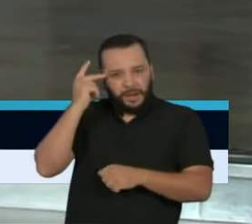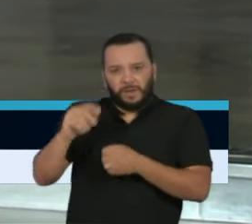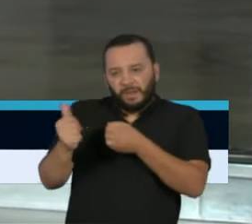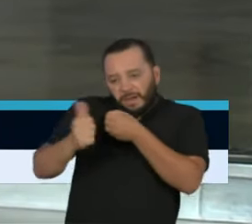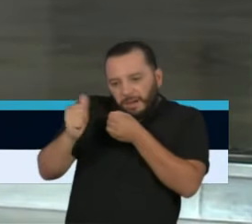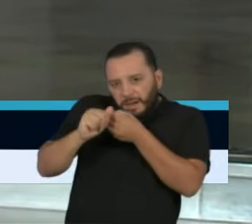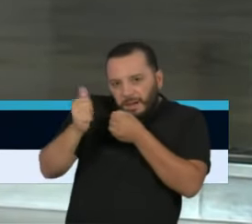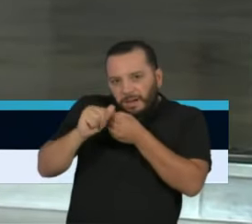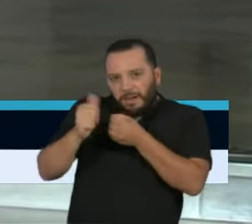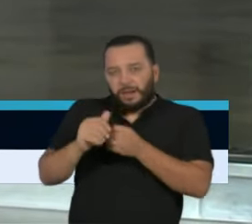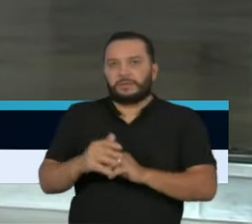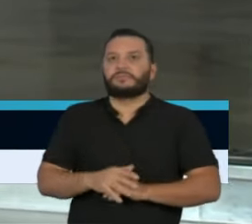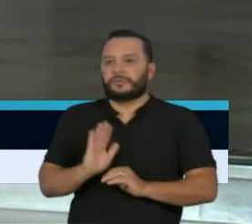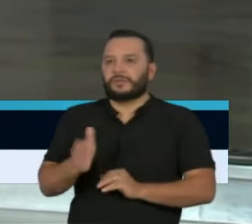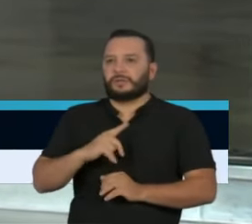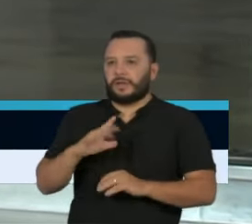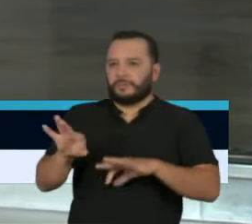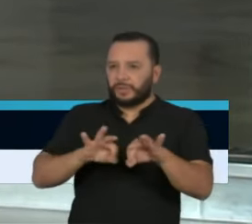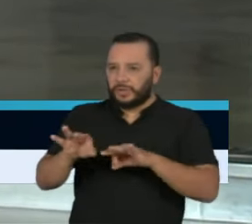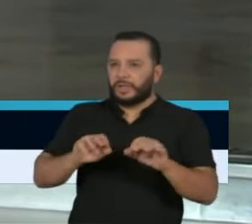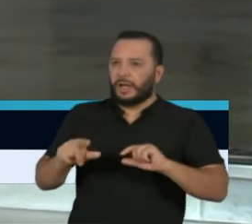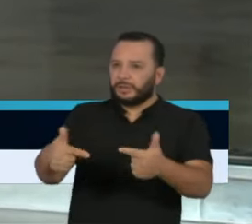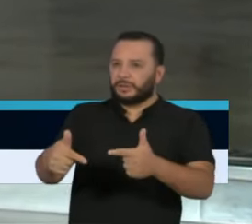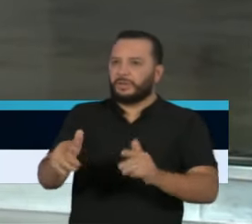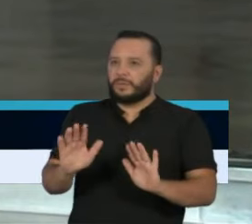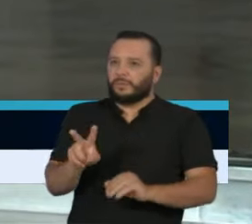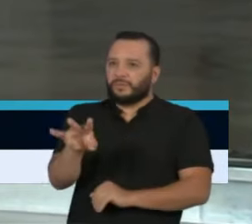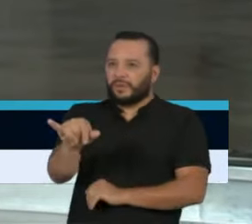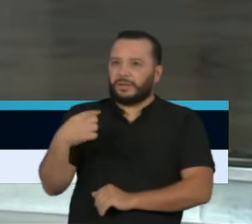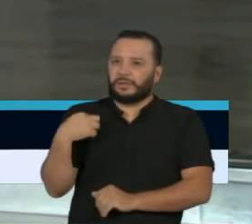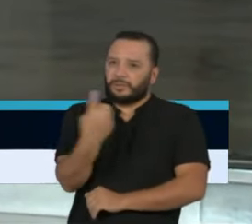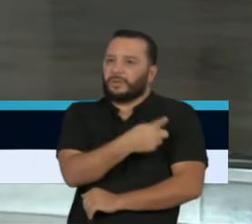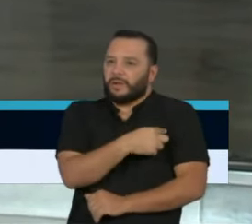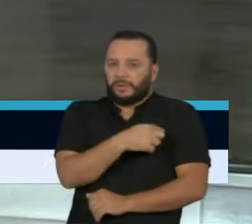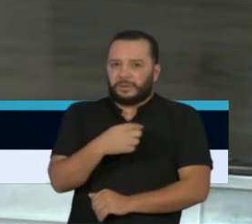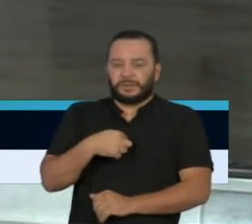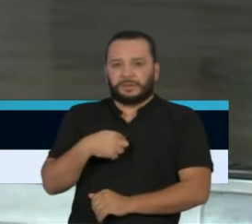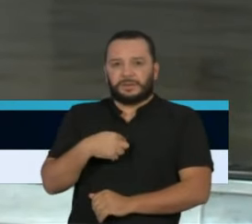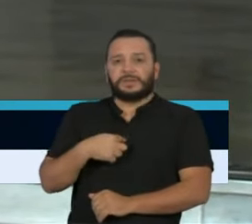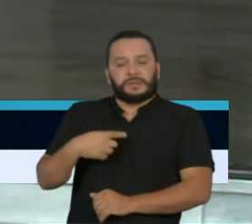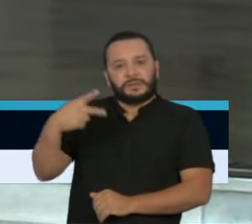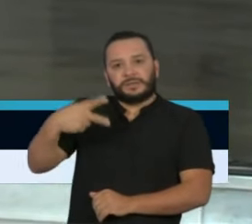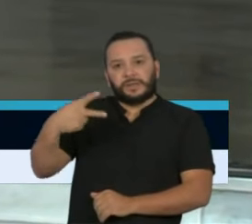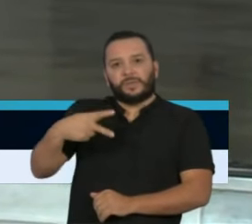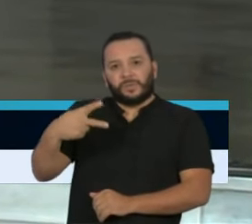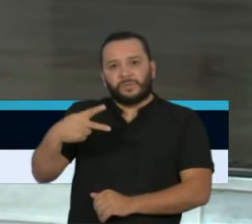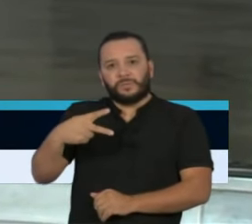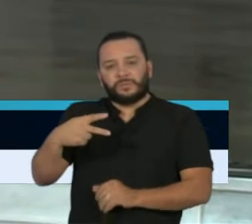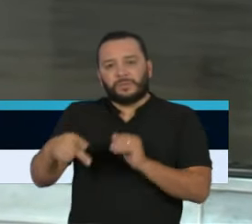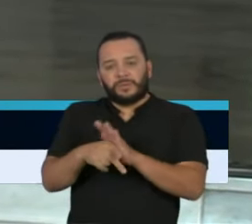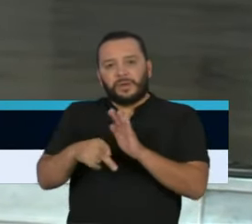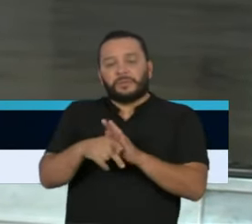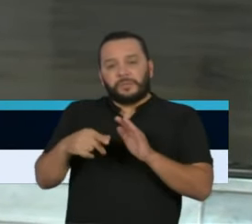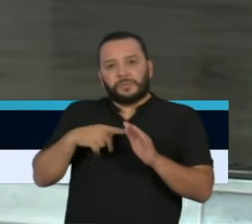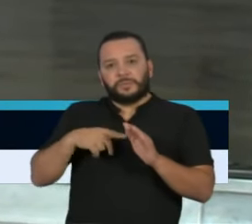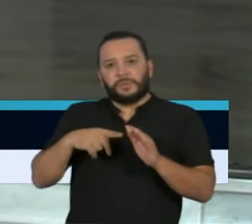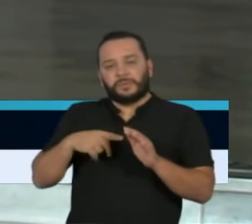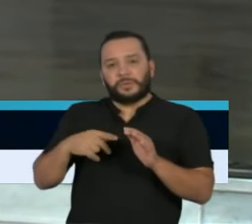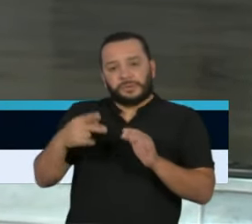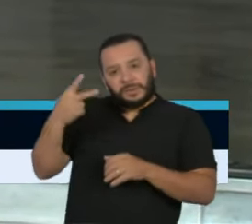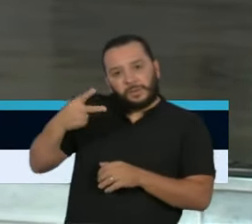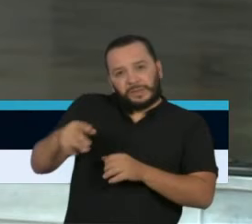já estava planejada, a gente deve inaugurar o segundo equipamento, que é o equipamento híbrido assistência e saúde,